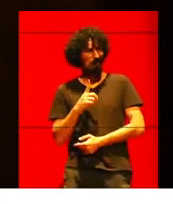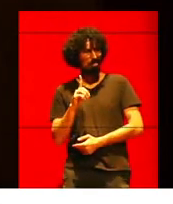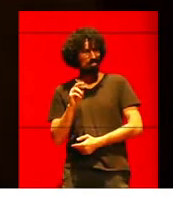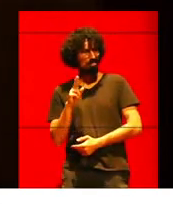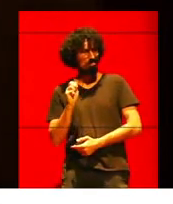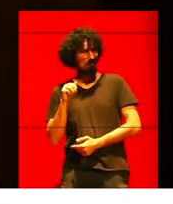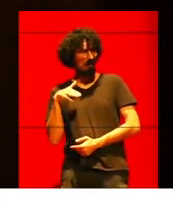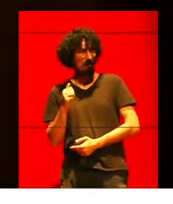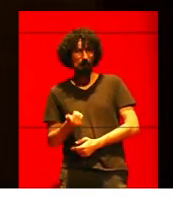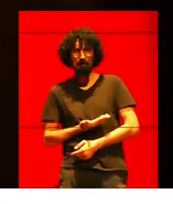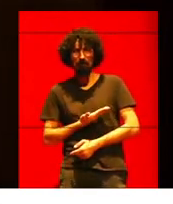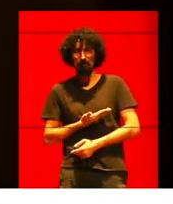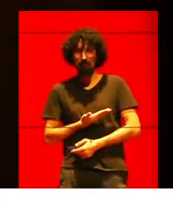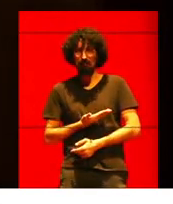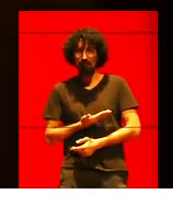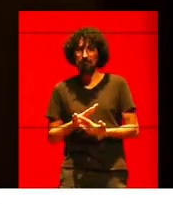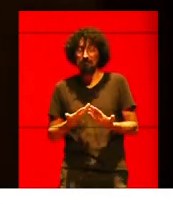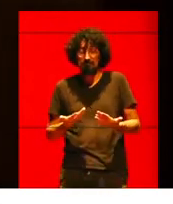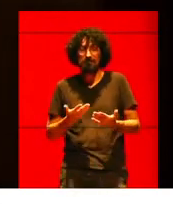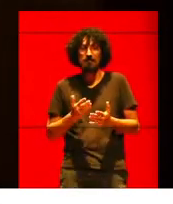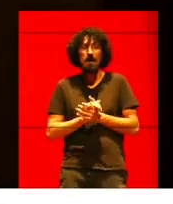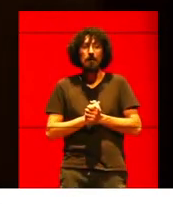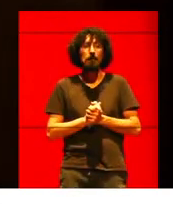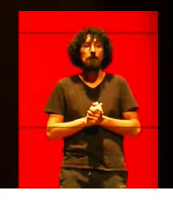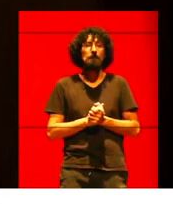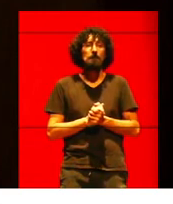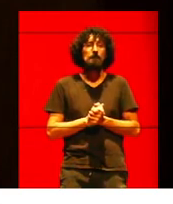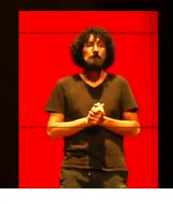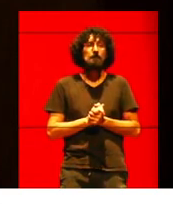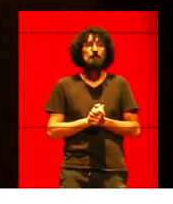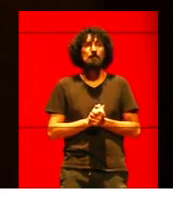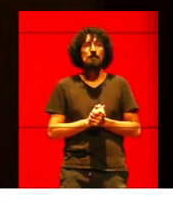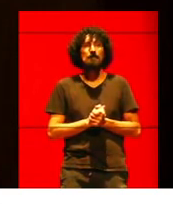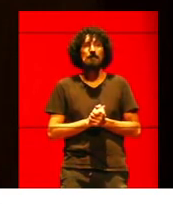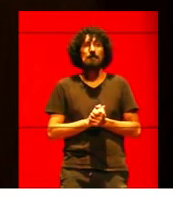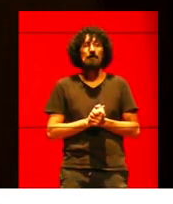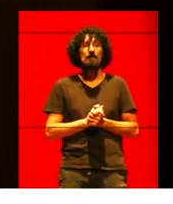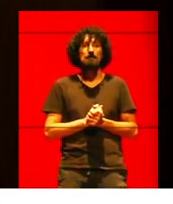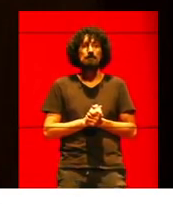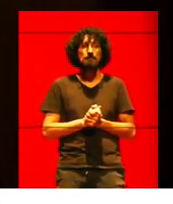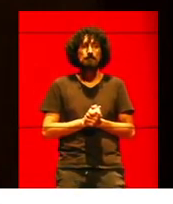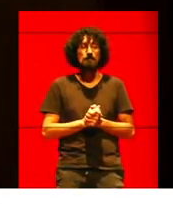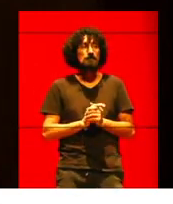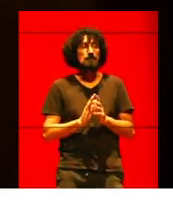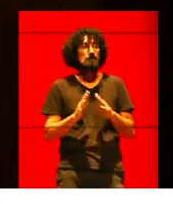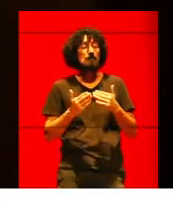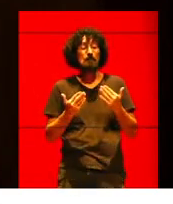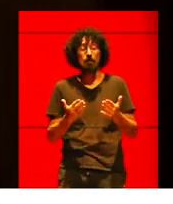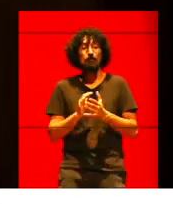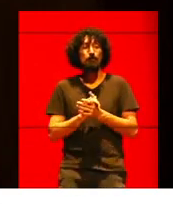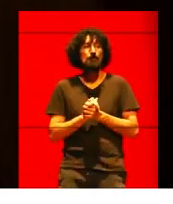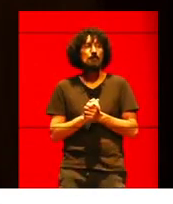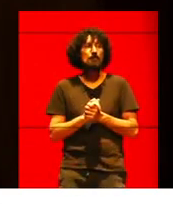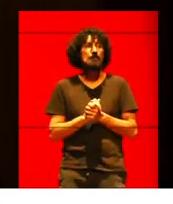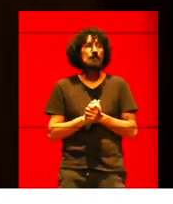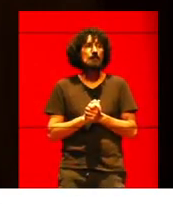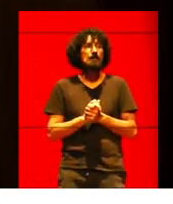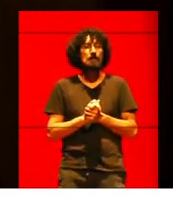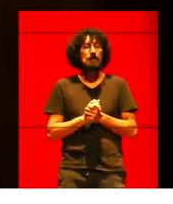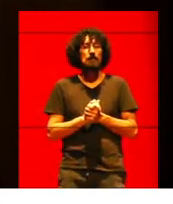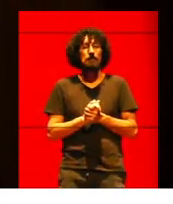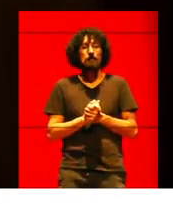Quero sair, mas não quero dar o braço. Eu sei que eu quero sair com você, entendeu? Então vou dizer não. Na próxima a gente pode ver. Por dentro,